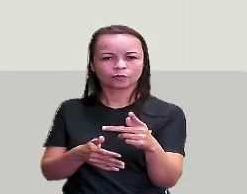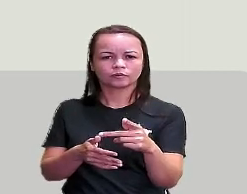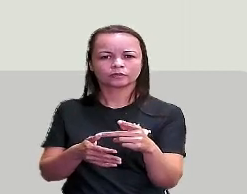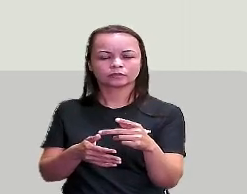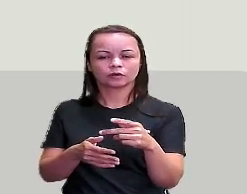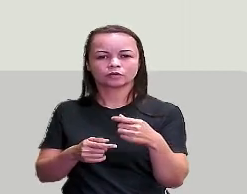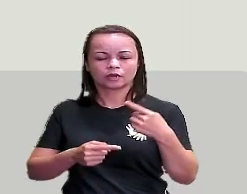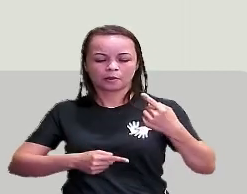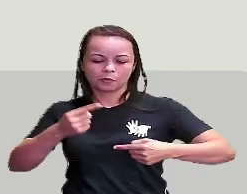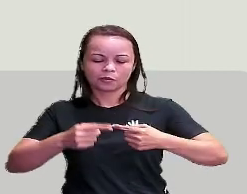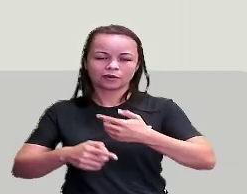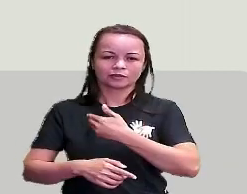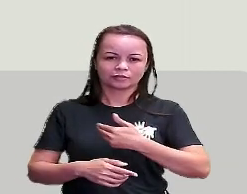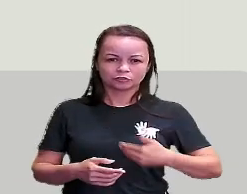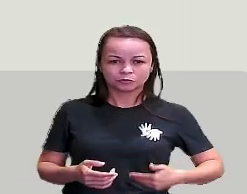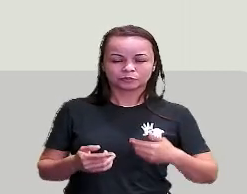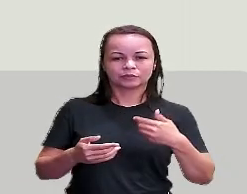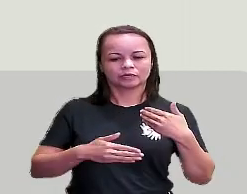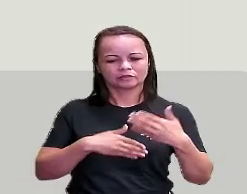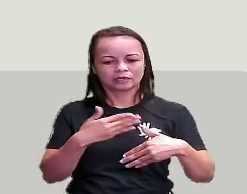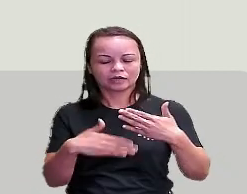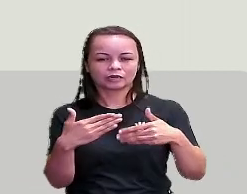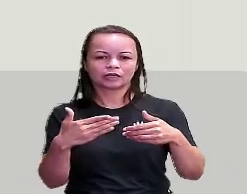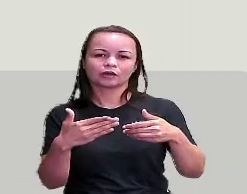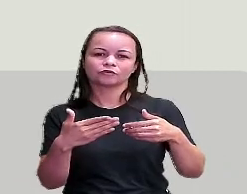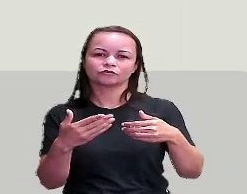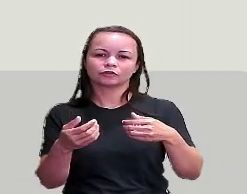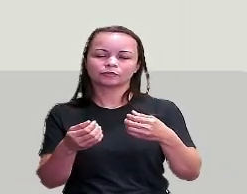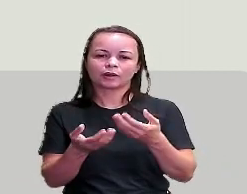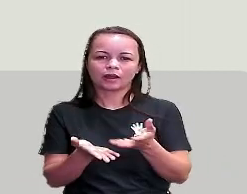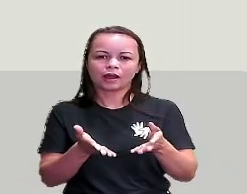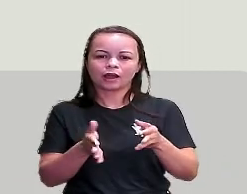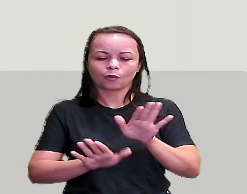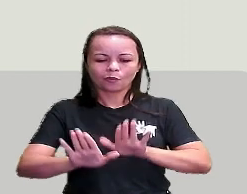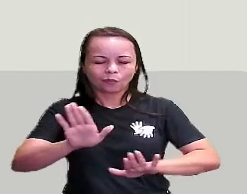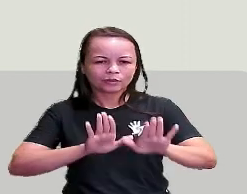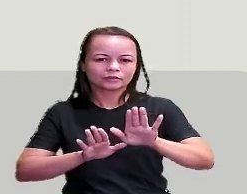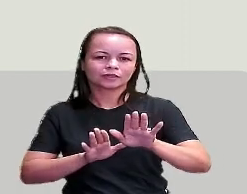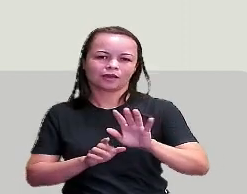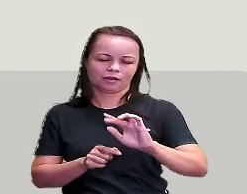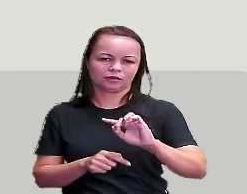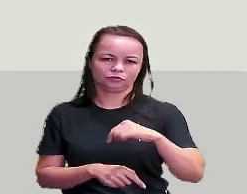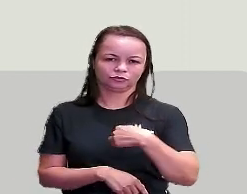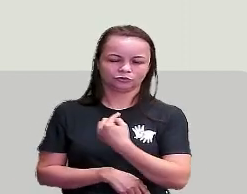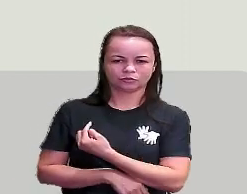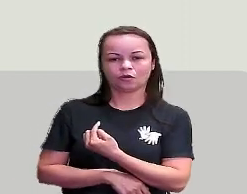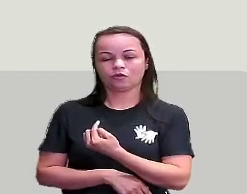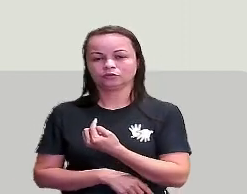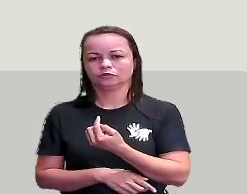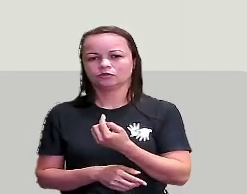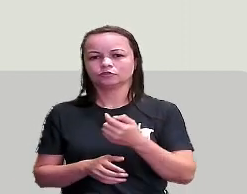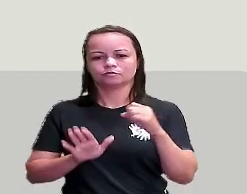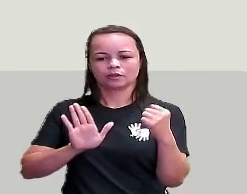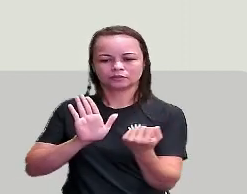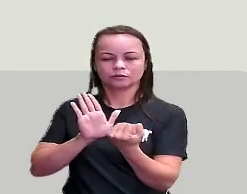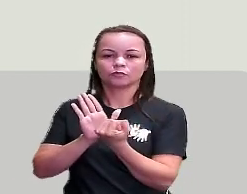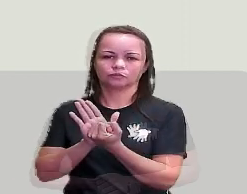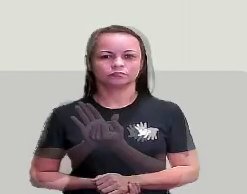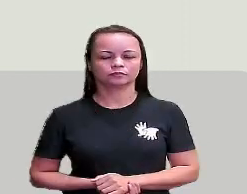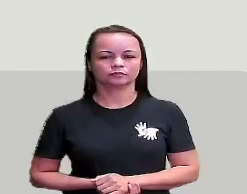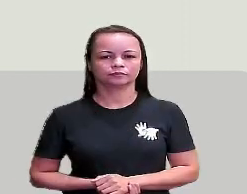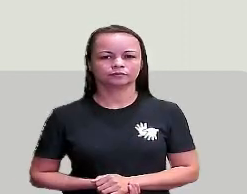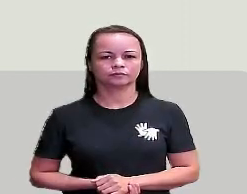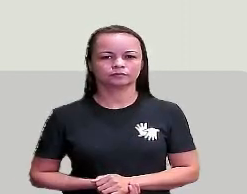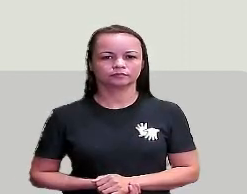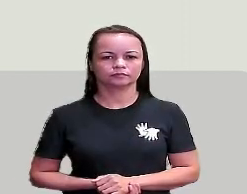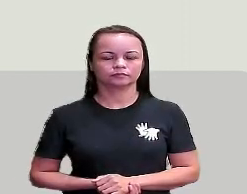foram desenvolvidas ações para conservar nossos patrimônios, conservar nossa história.